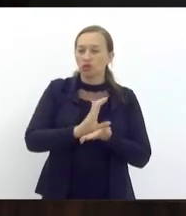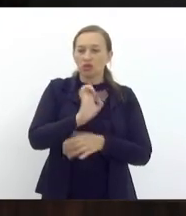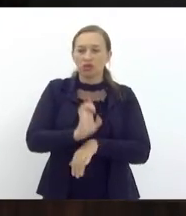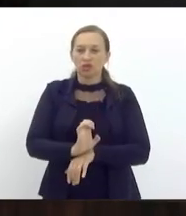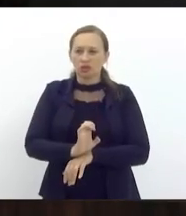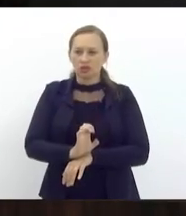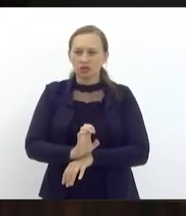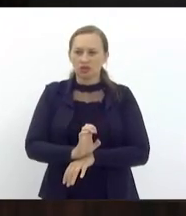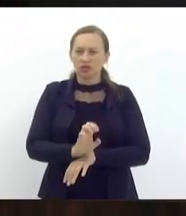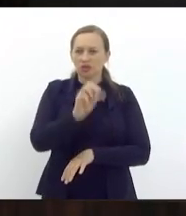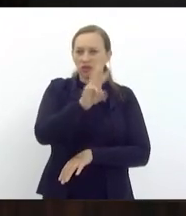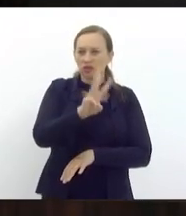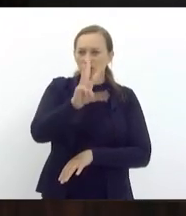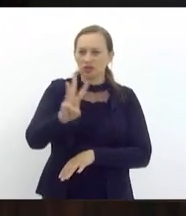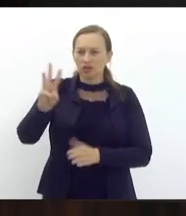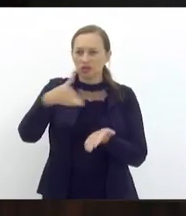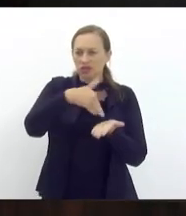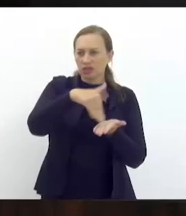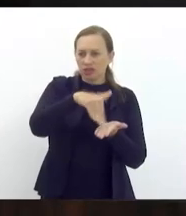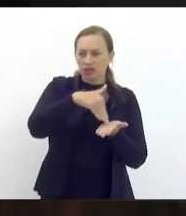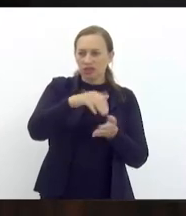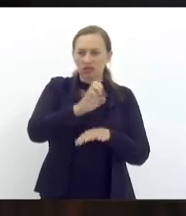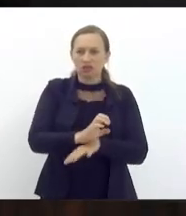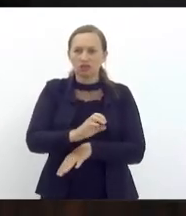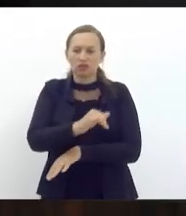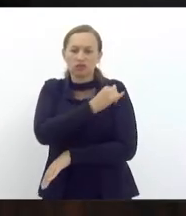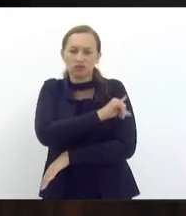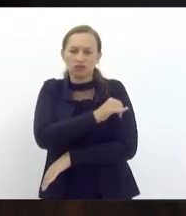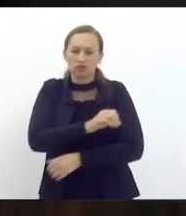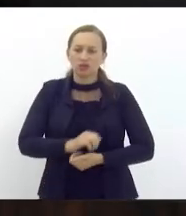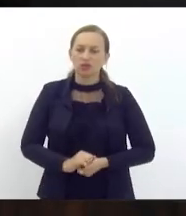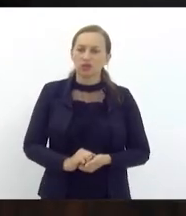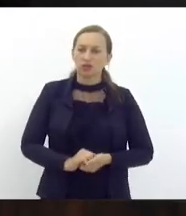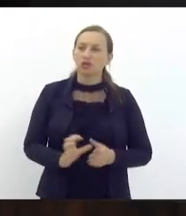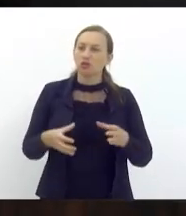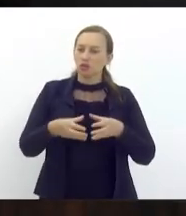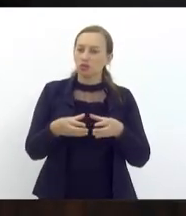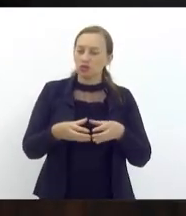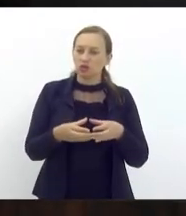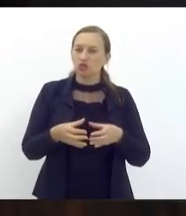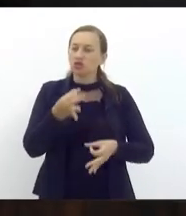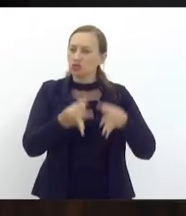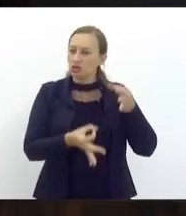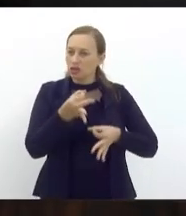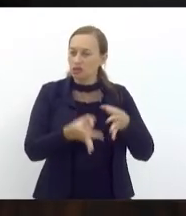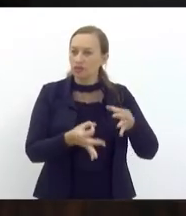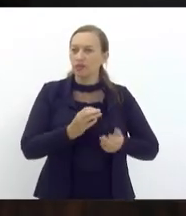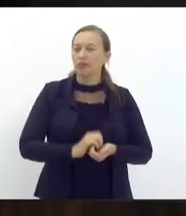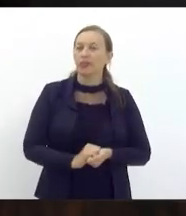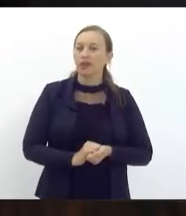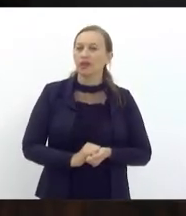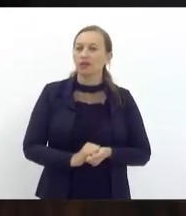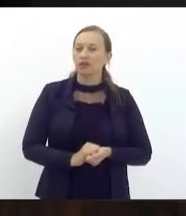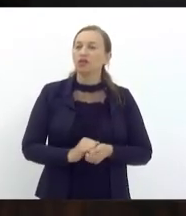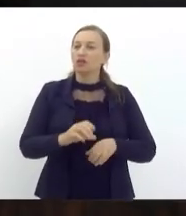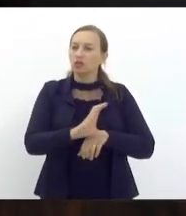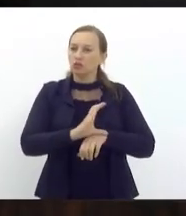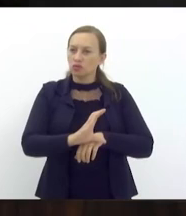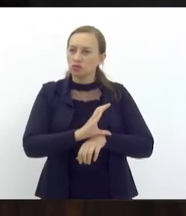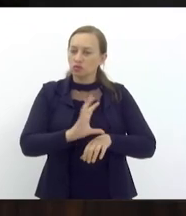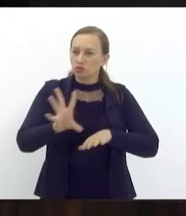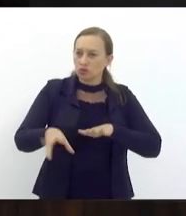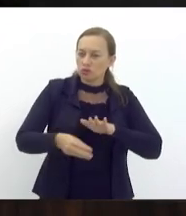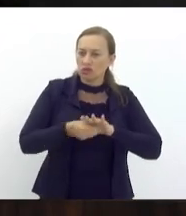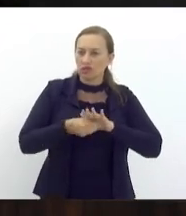na página virtual da Secretaria Estadual de Saúde do Rio de Janeiro pareceres das comissões de construção Justiça pela constitucionalidade